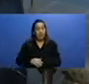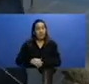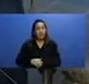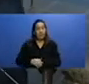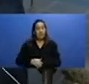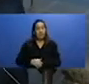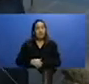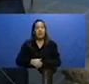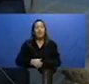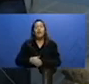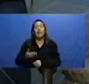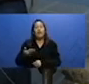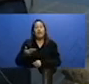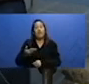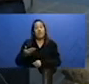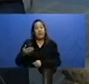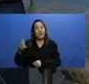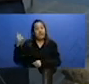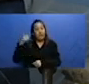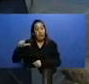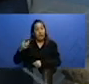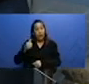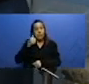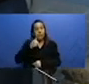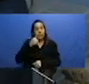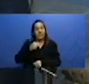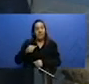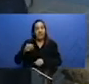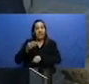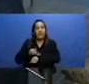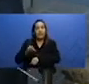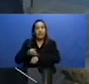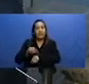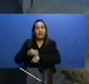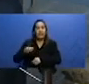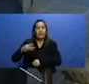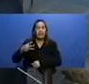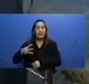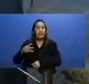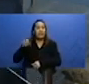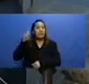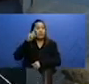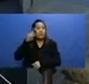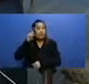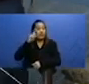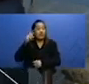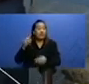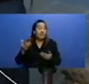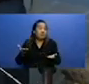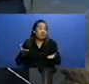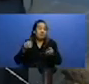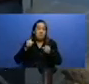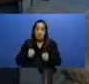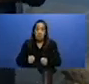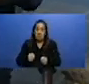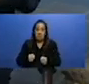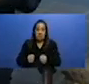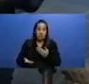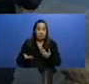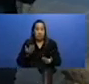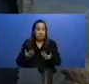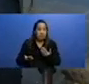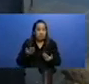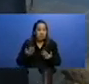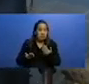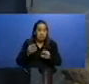essa competição. E a outra treina 3. Pode estar preparada tanto quanto a outra? Pode, a gente não sabe. Mas